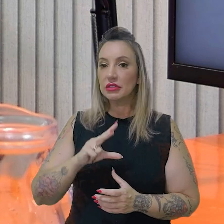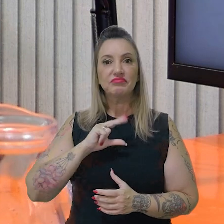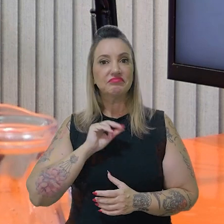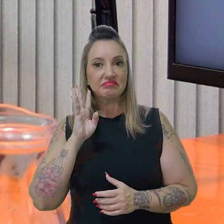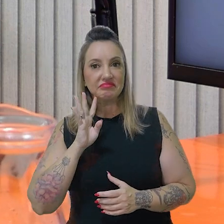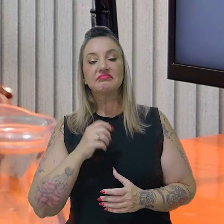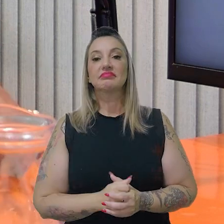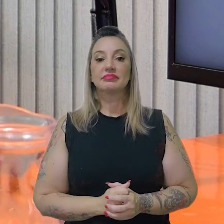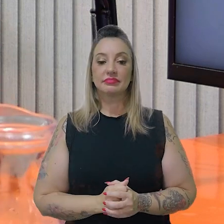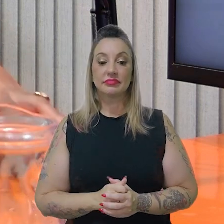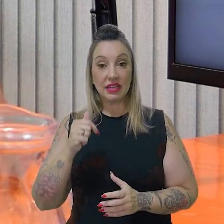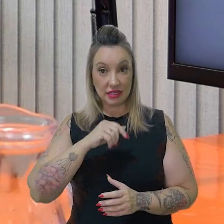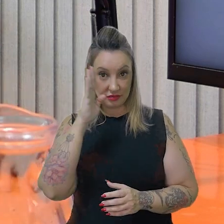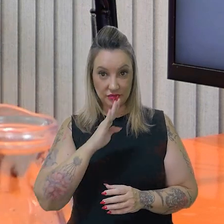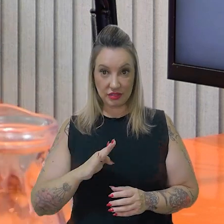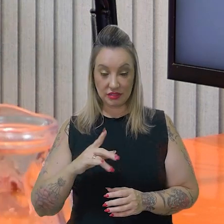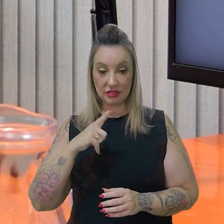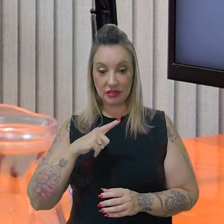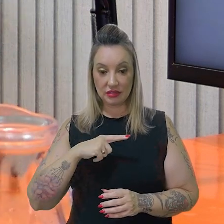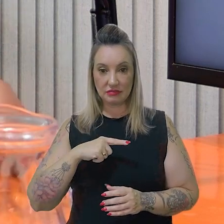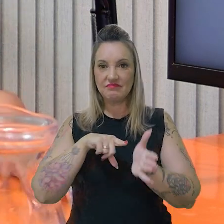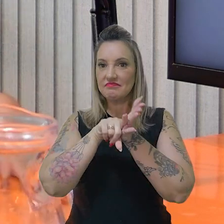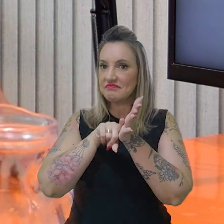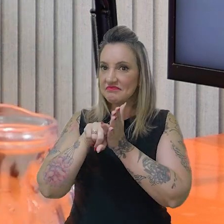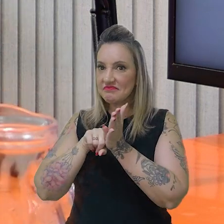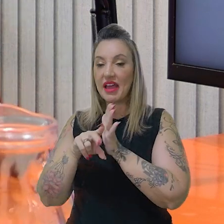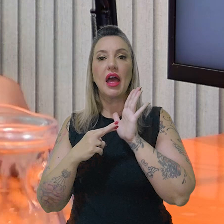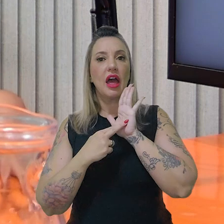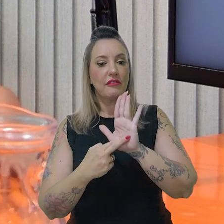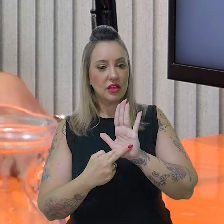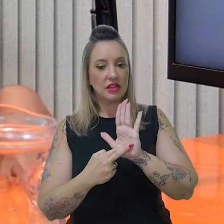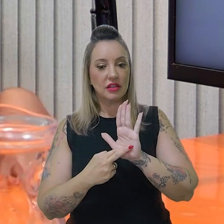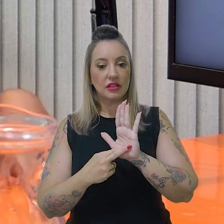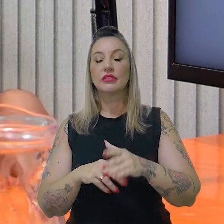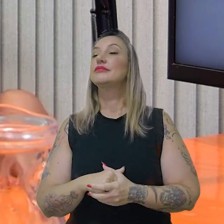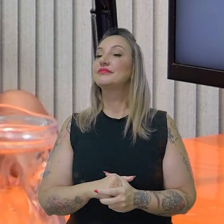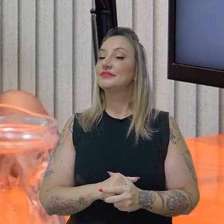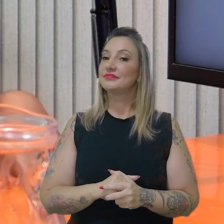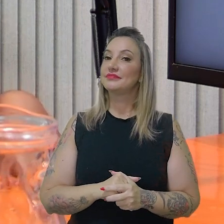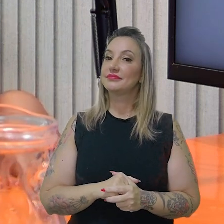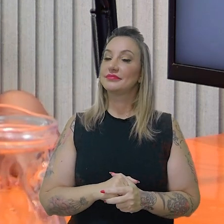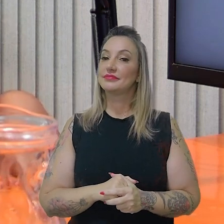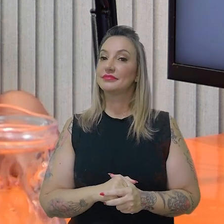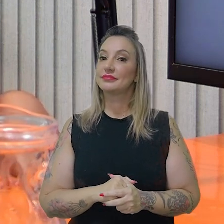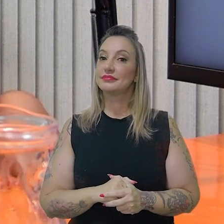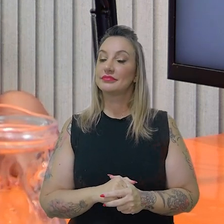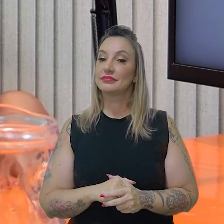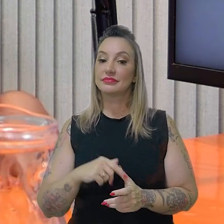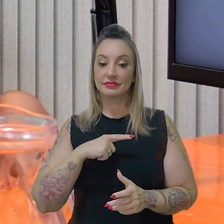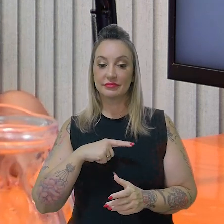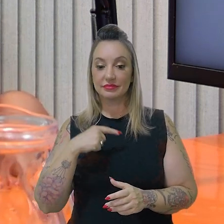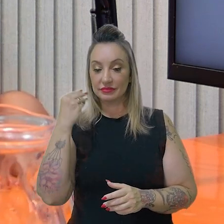e aqui no Brasil a gente tem estudiosos tem referências do visagismo graças a Deus e aí a gente tem pela